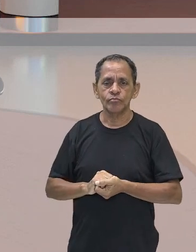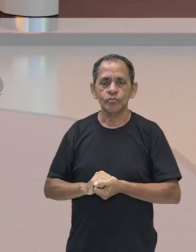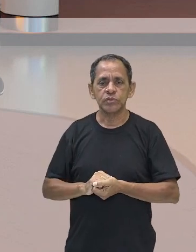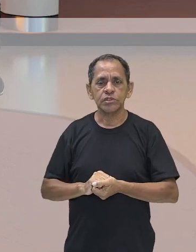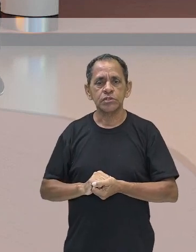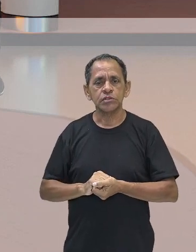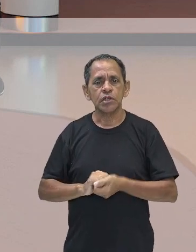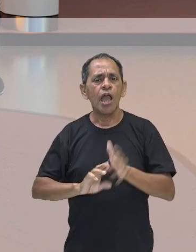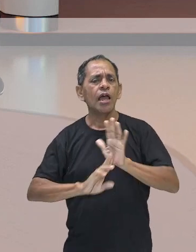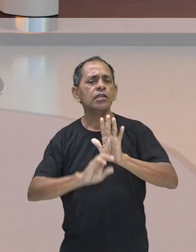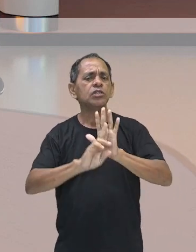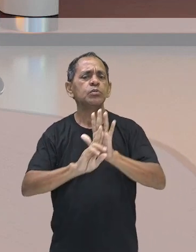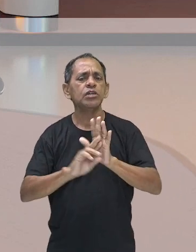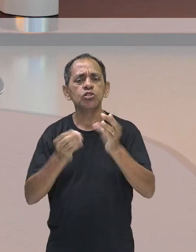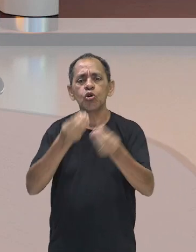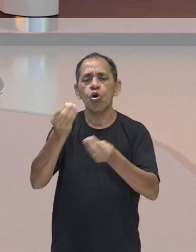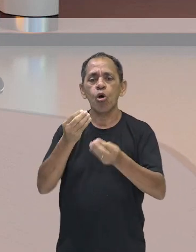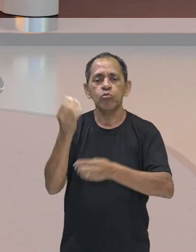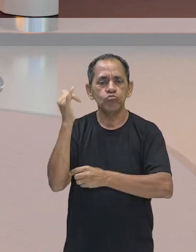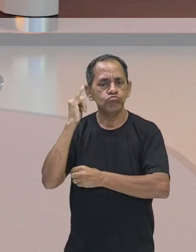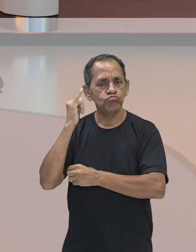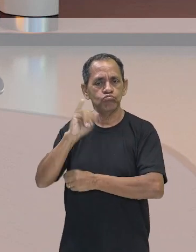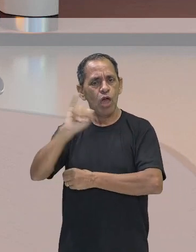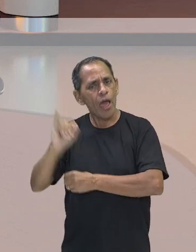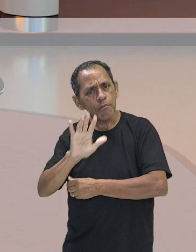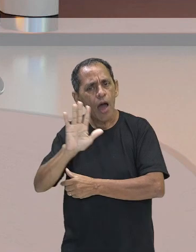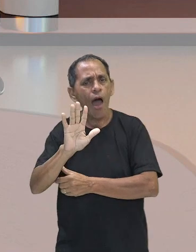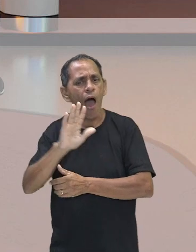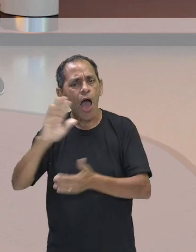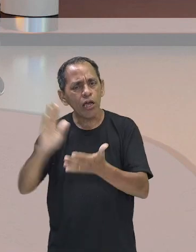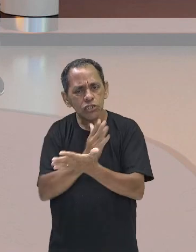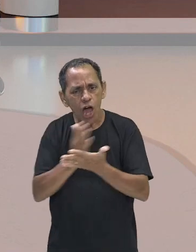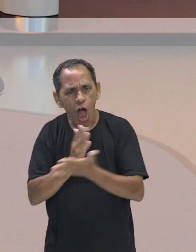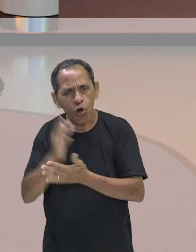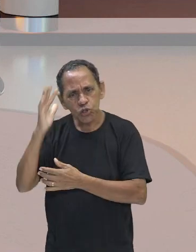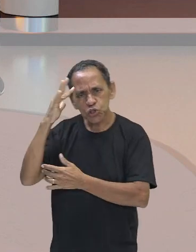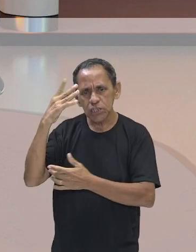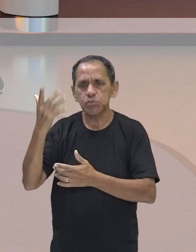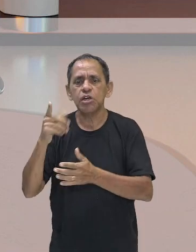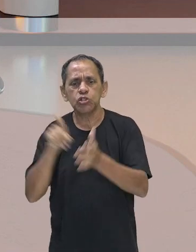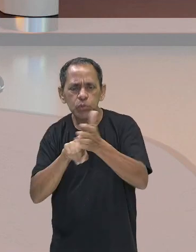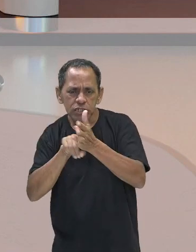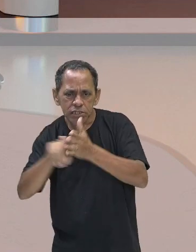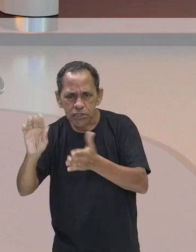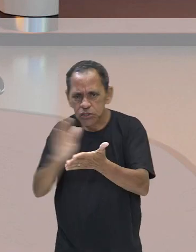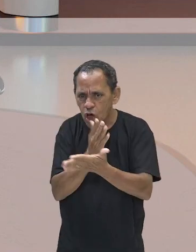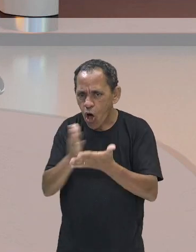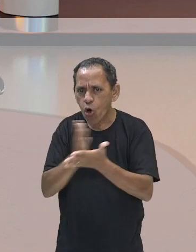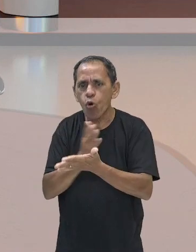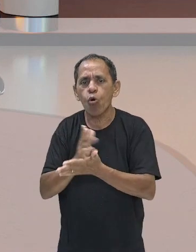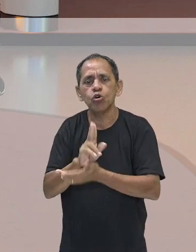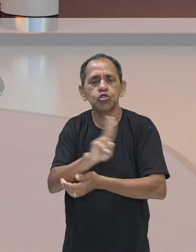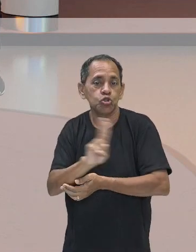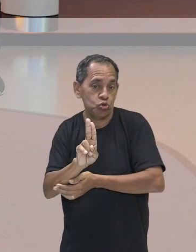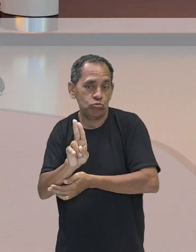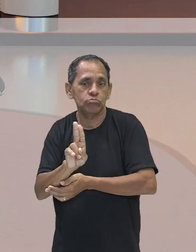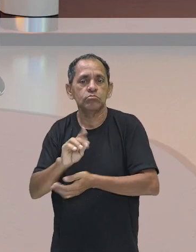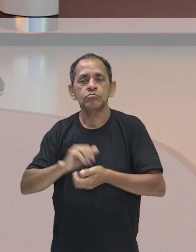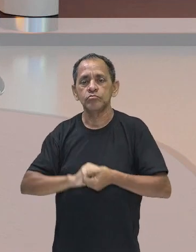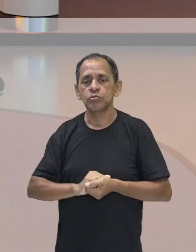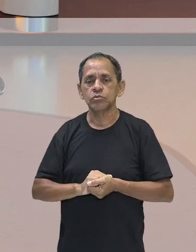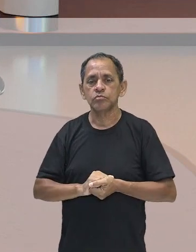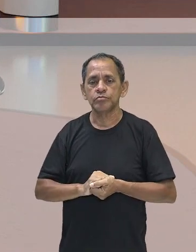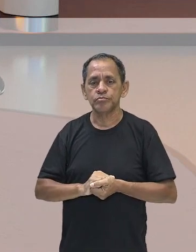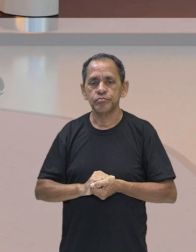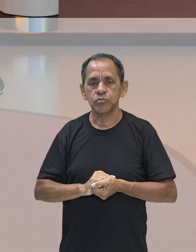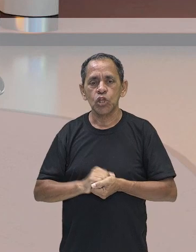às imagens de algum acontecimento. Alguns pesquisadores denominam esse